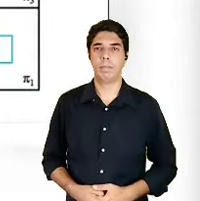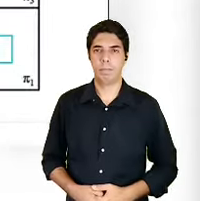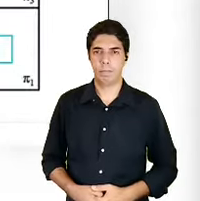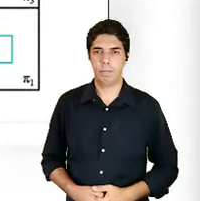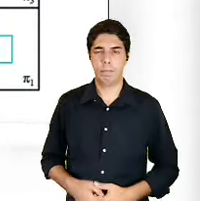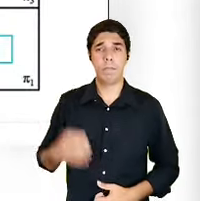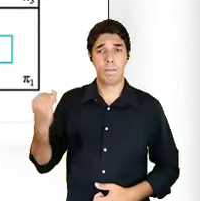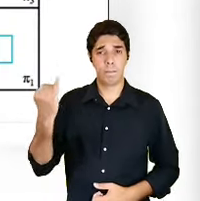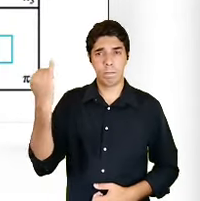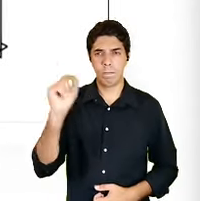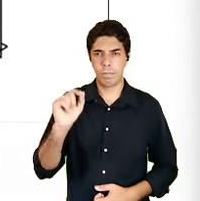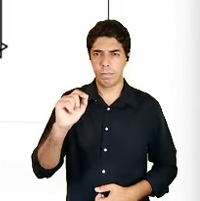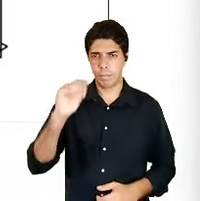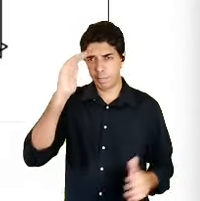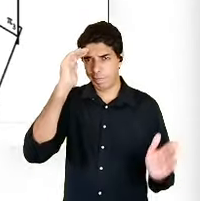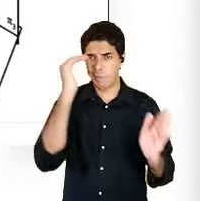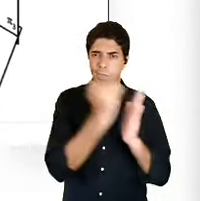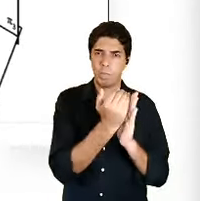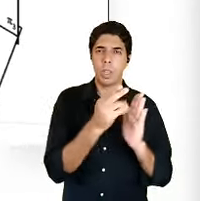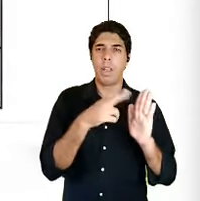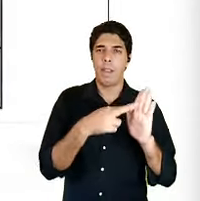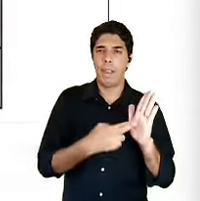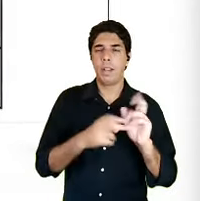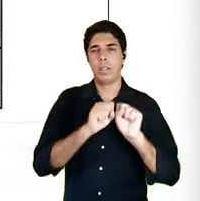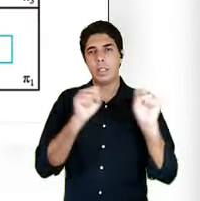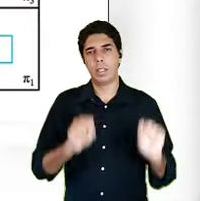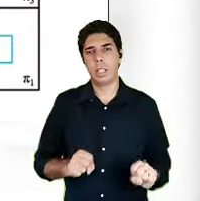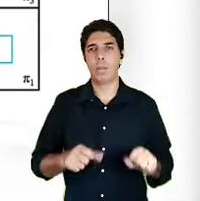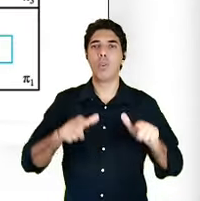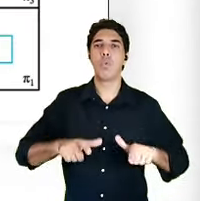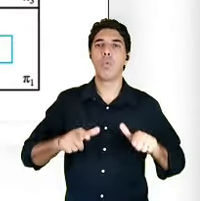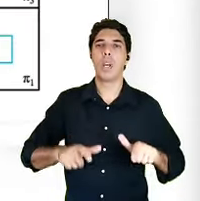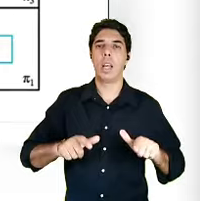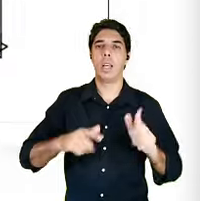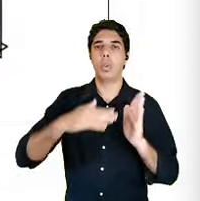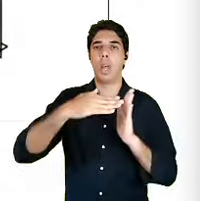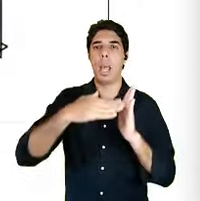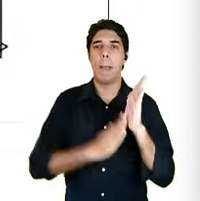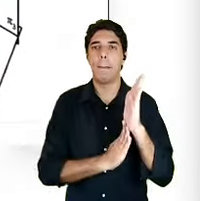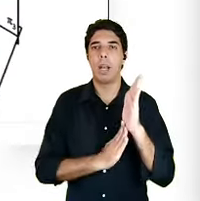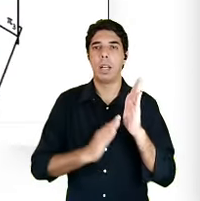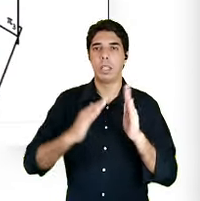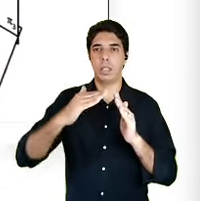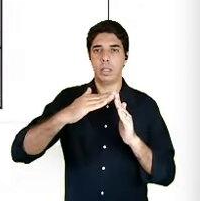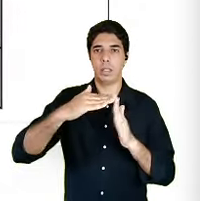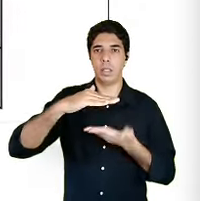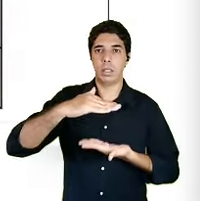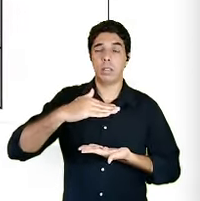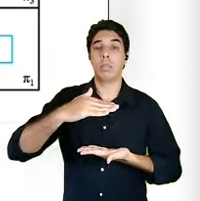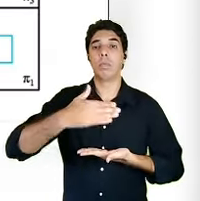É muito importante, pessoal, obedecer esses sistemas, essas localizações, certo, dos rebatimentos dos